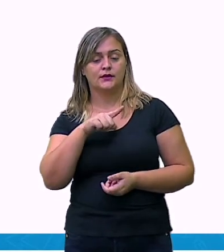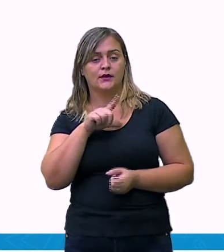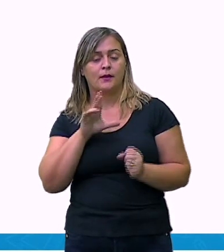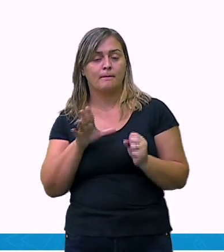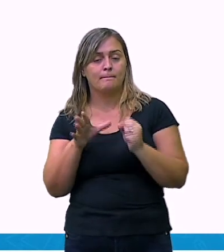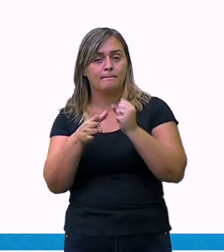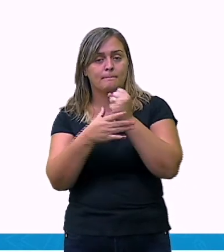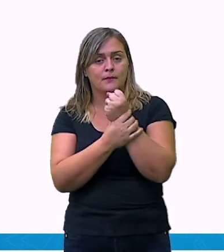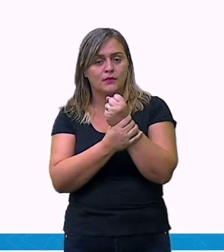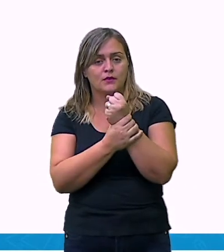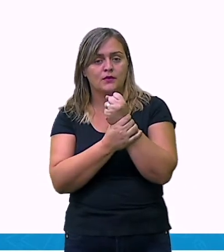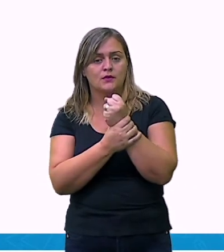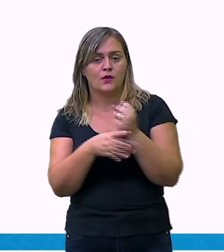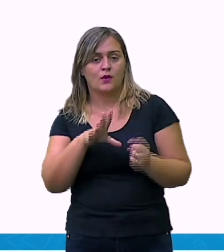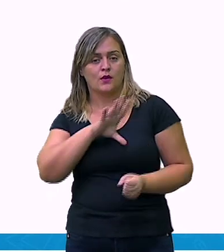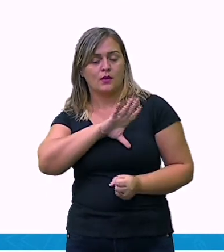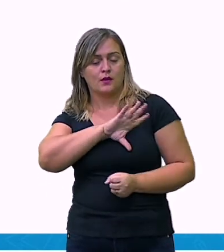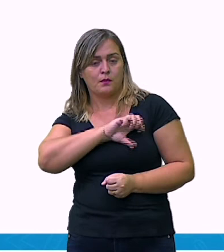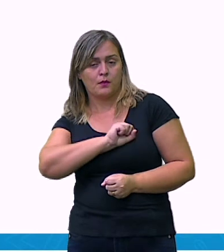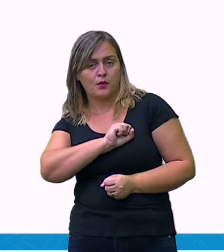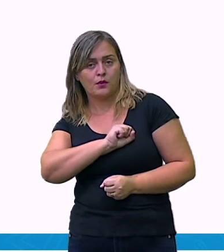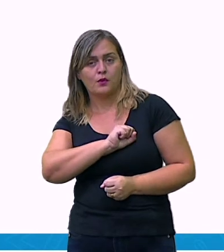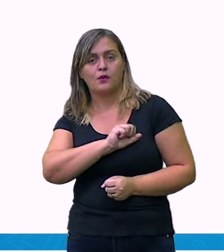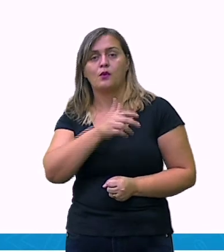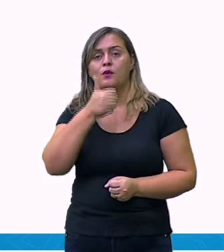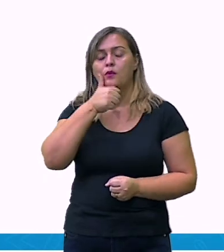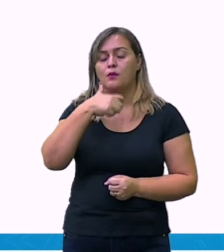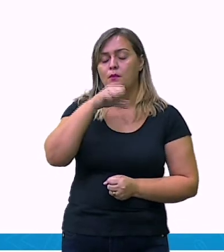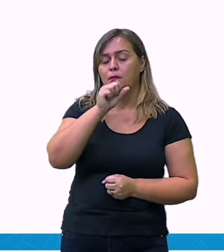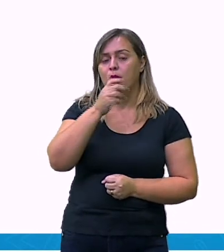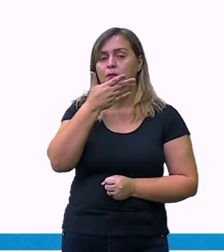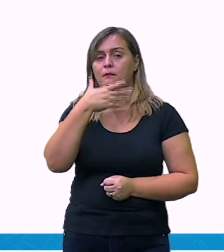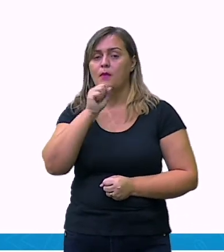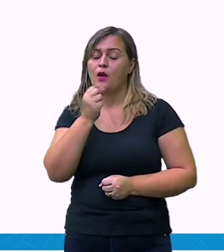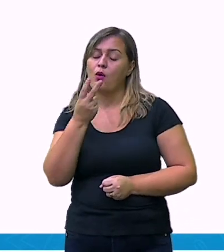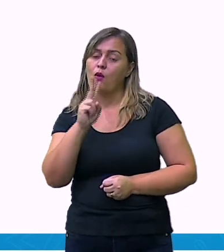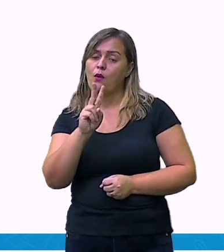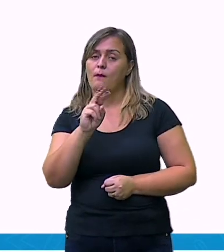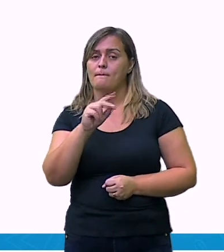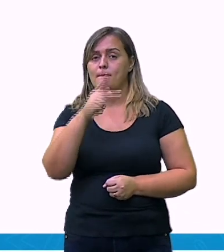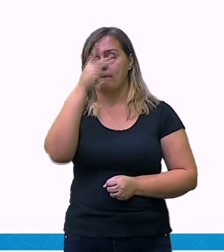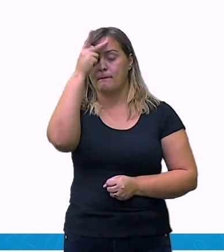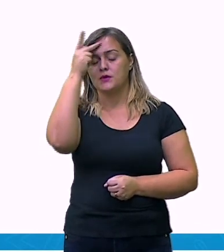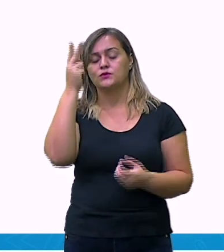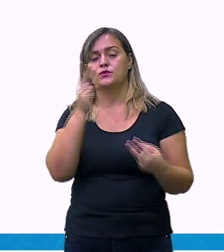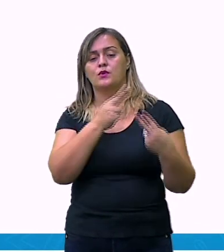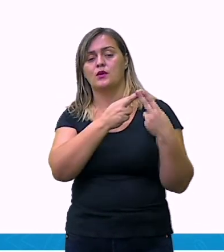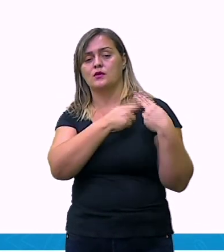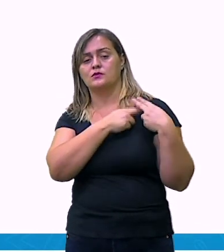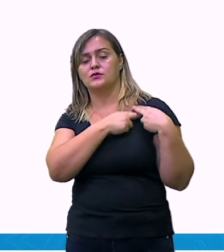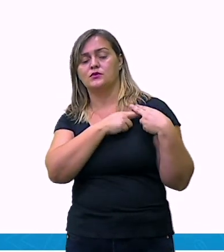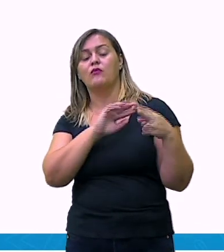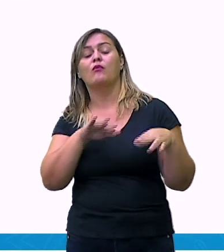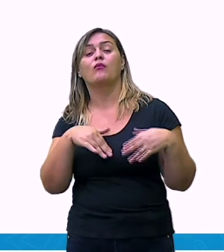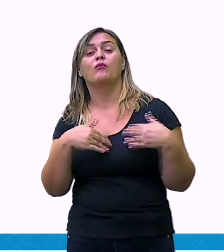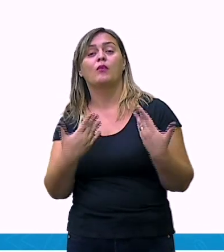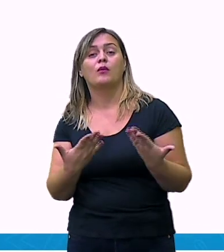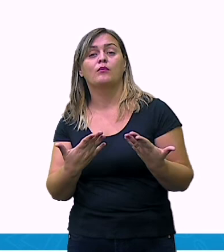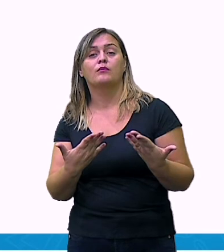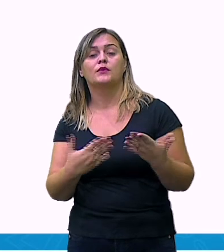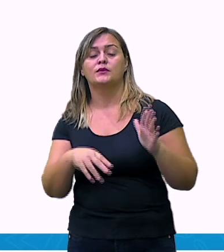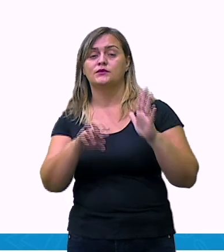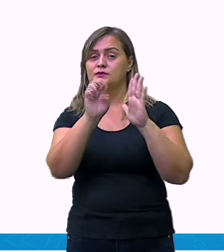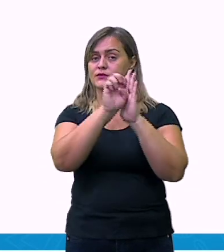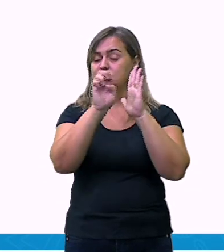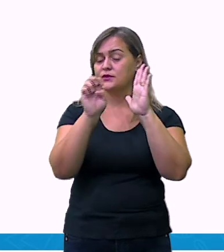dos pais ou responsáveis. Nós estamos falando aqui do Estatuto Universal